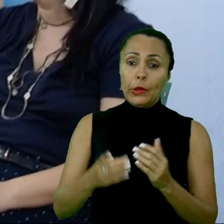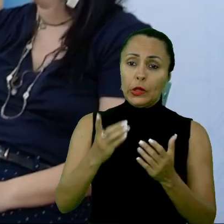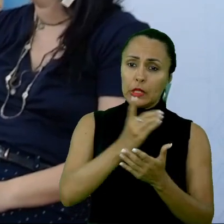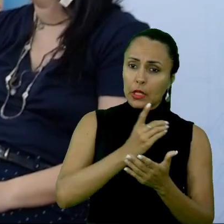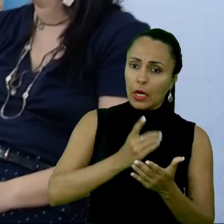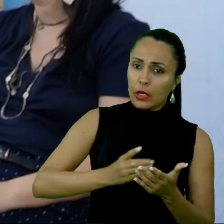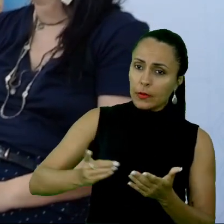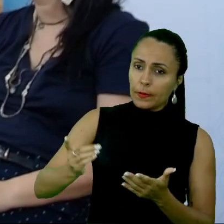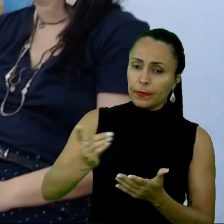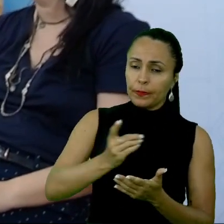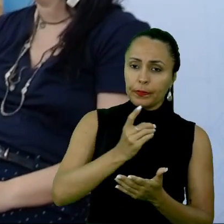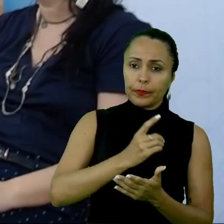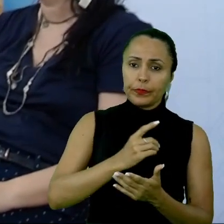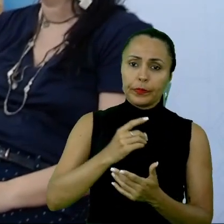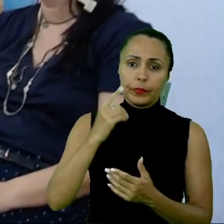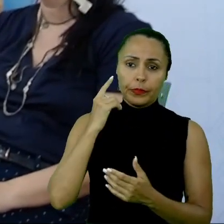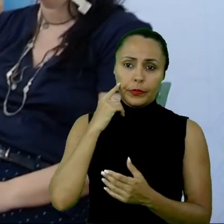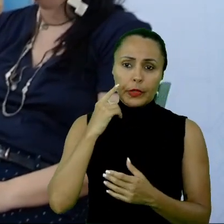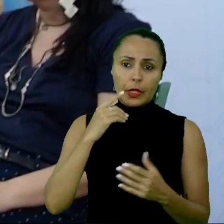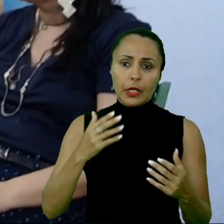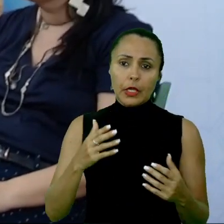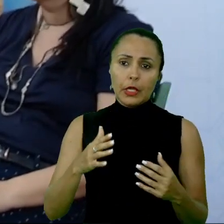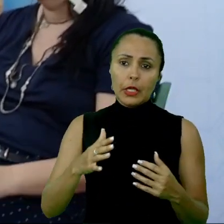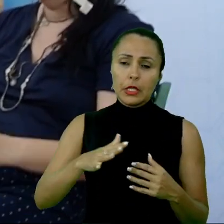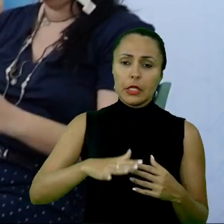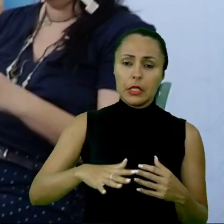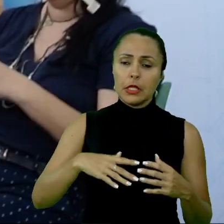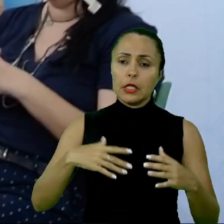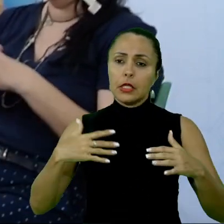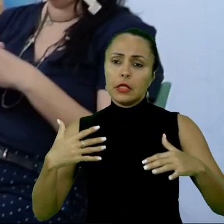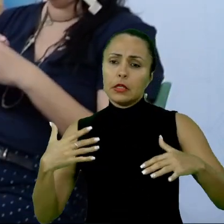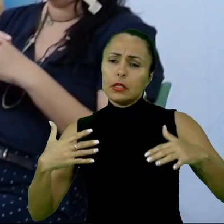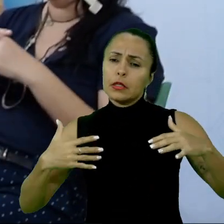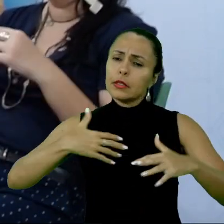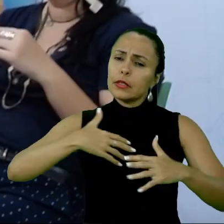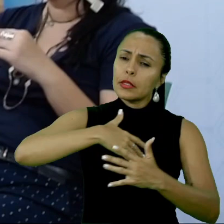ele está dentro, ele circula